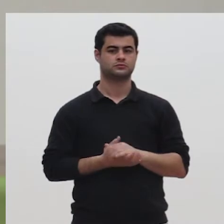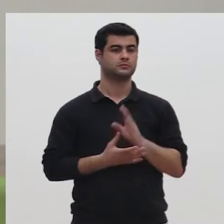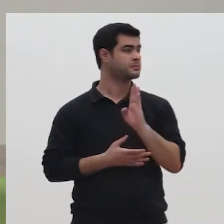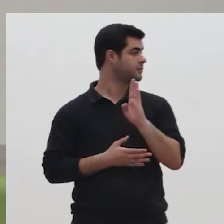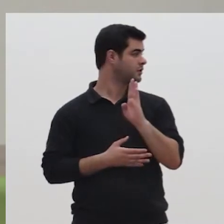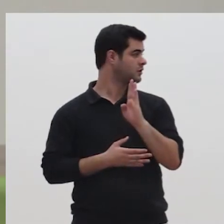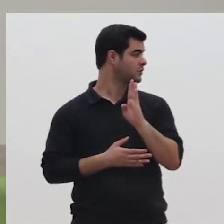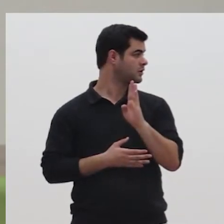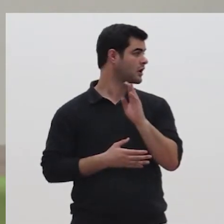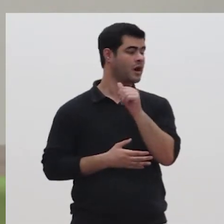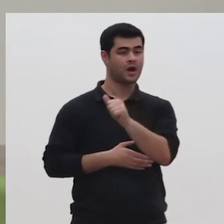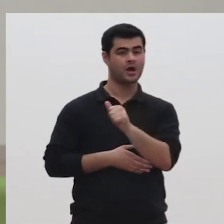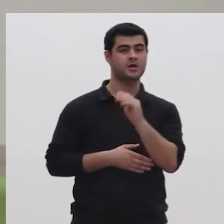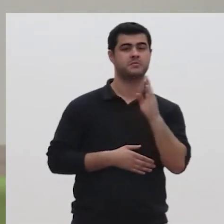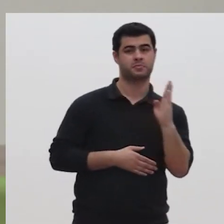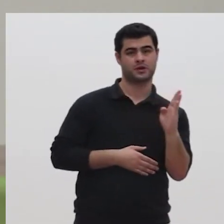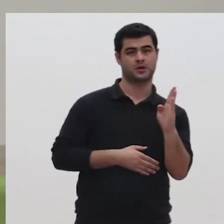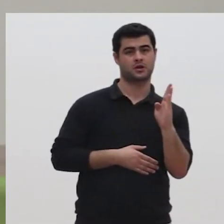A e B.